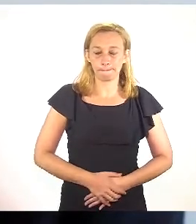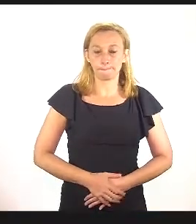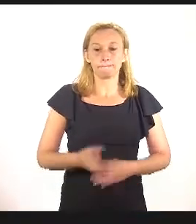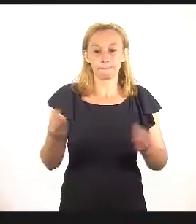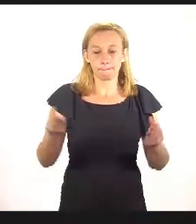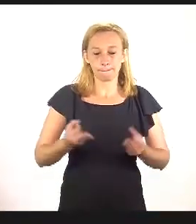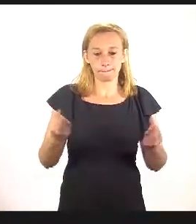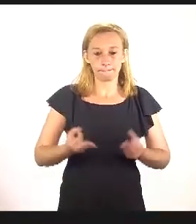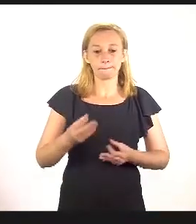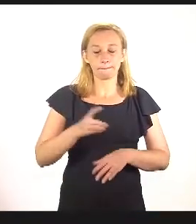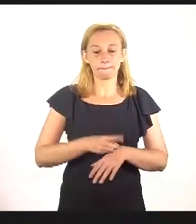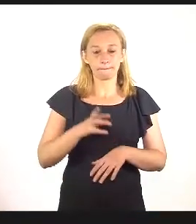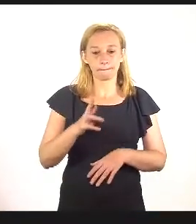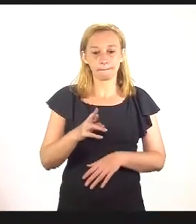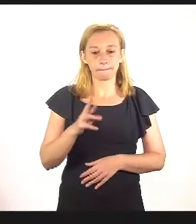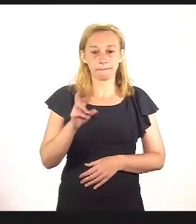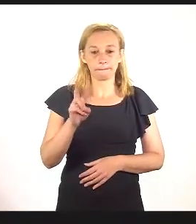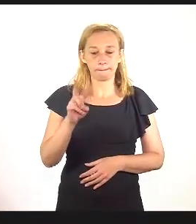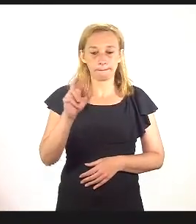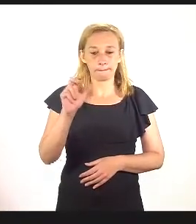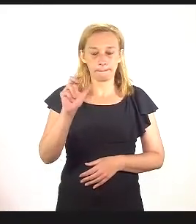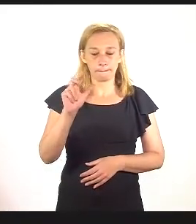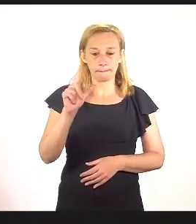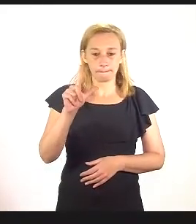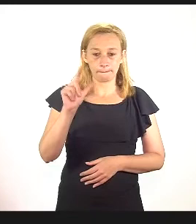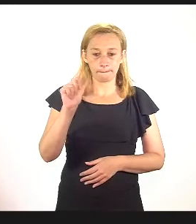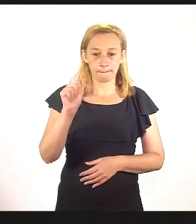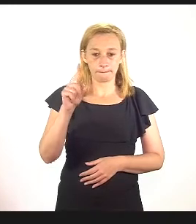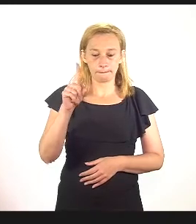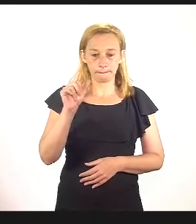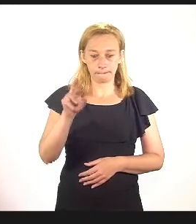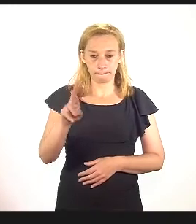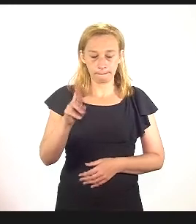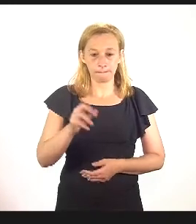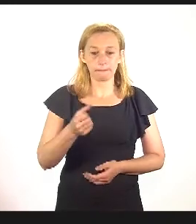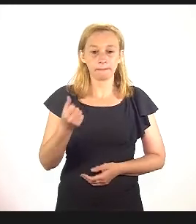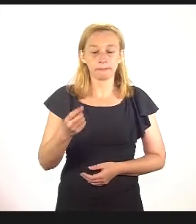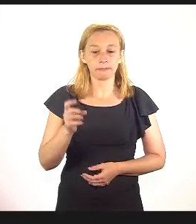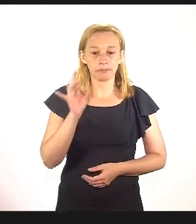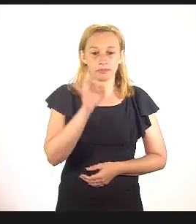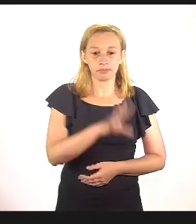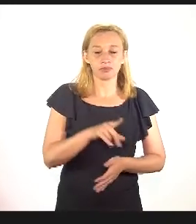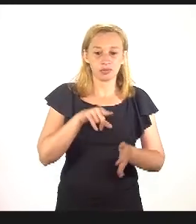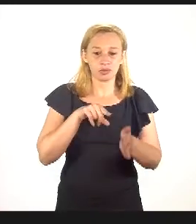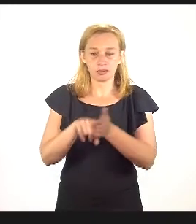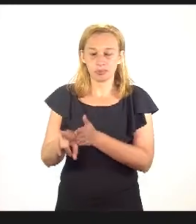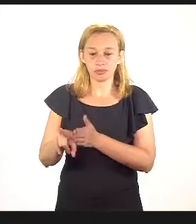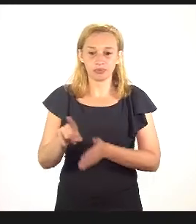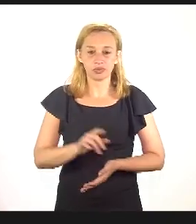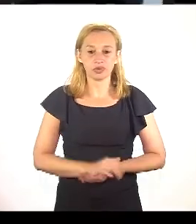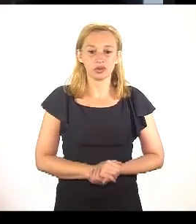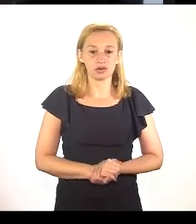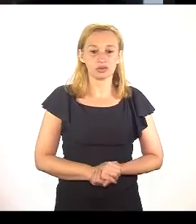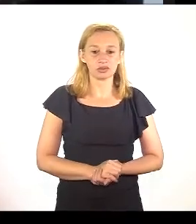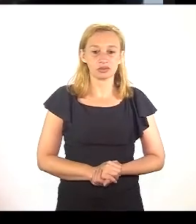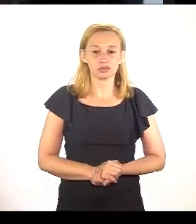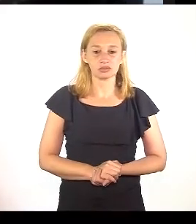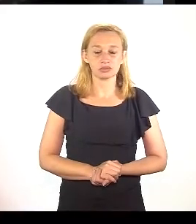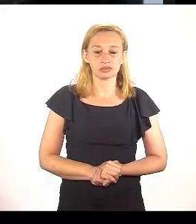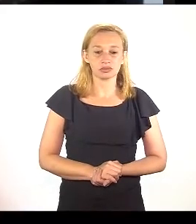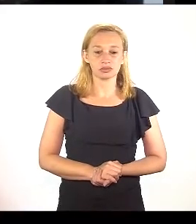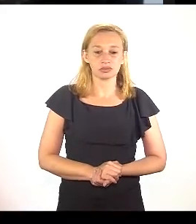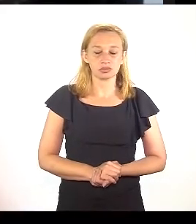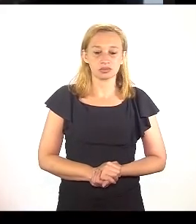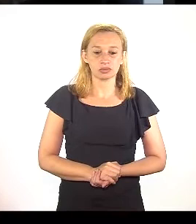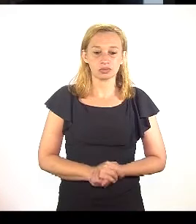Perfeito, doutor Vladimir. E a última pergunta que eu vou fazer a Vossa Excelência é com